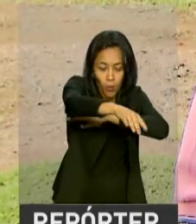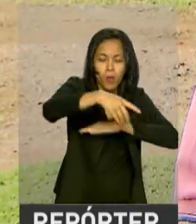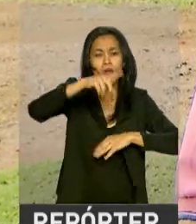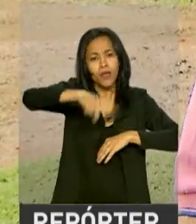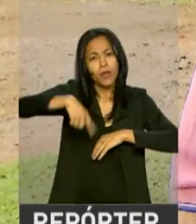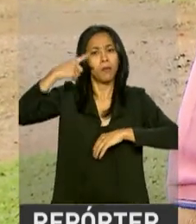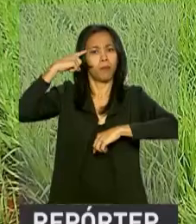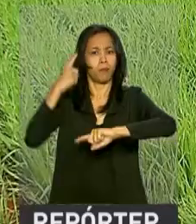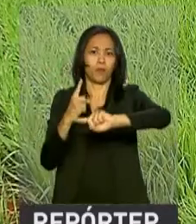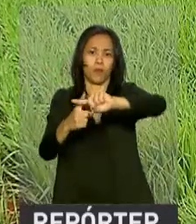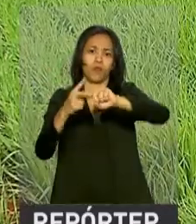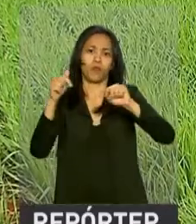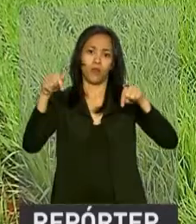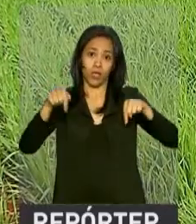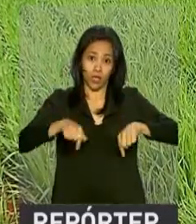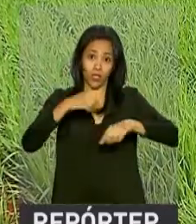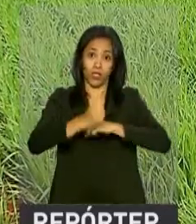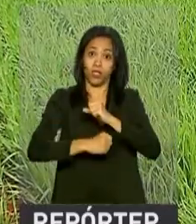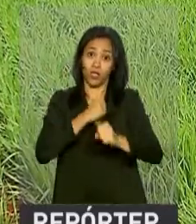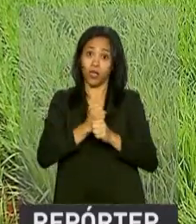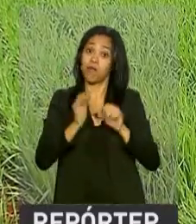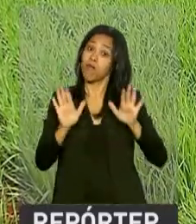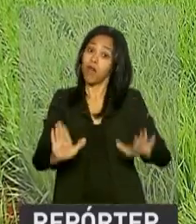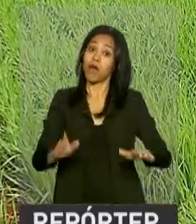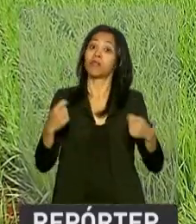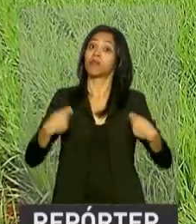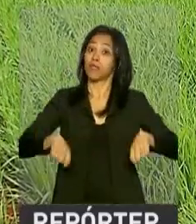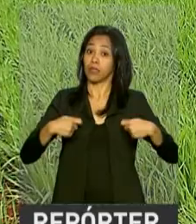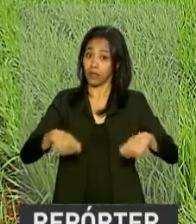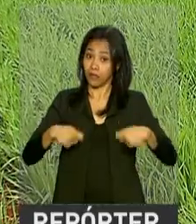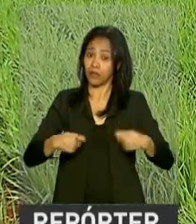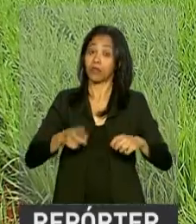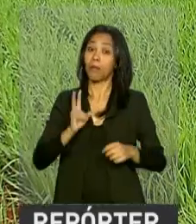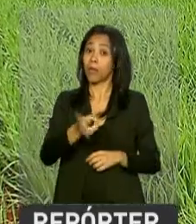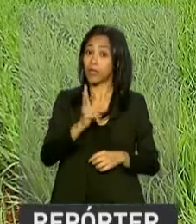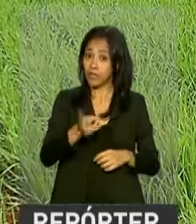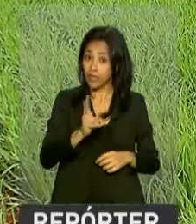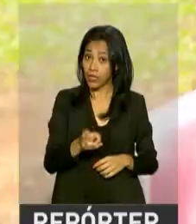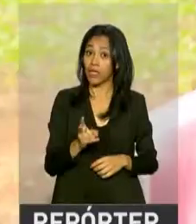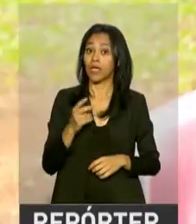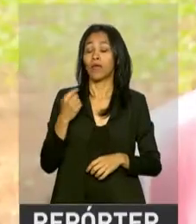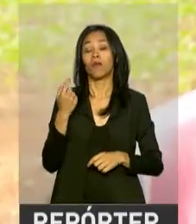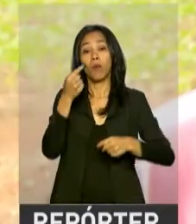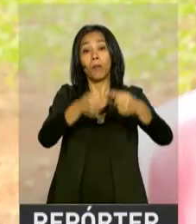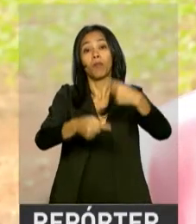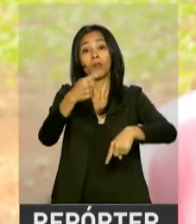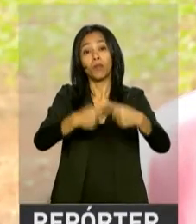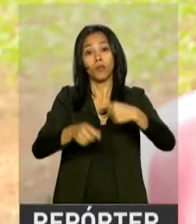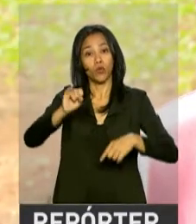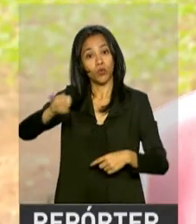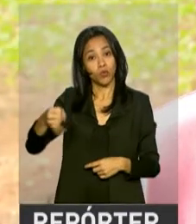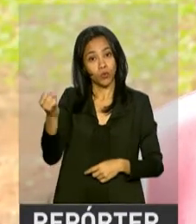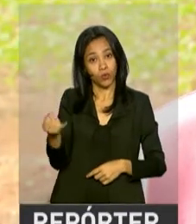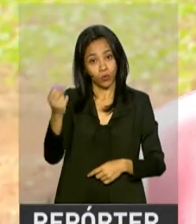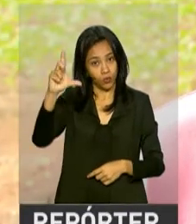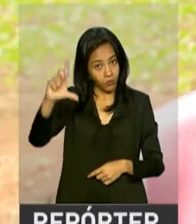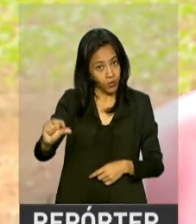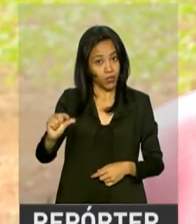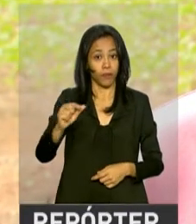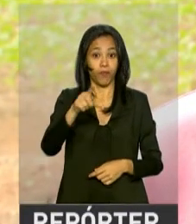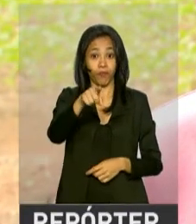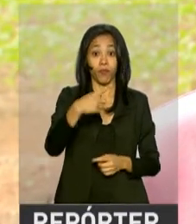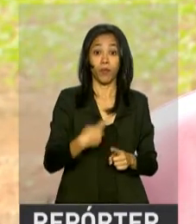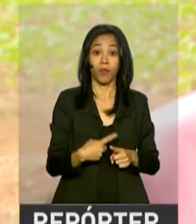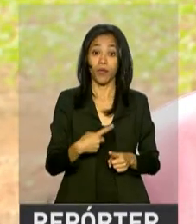a safra deste ano mas é preciso manter uma política de juros baixos a gente tem que disponibilizar um valor muito alto